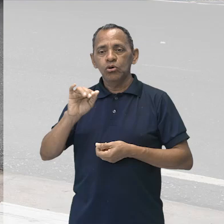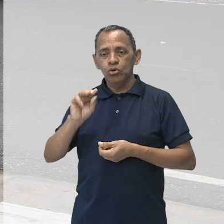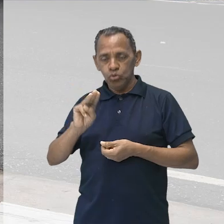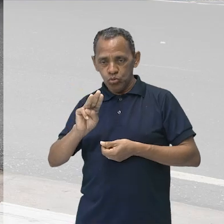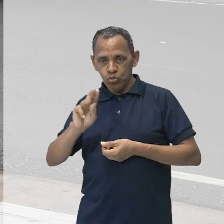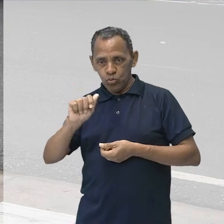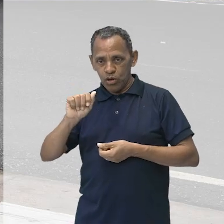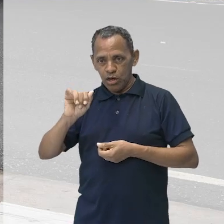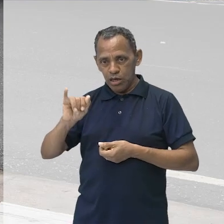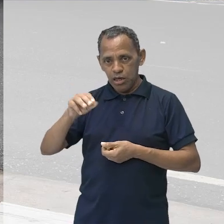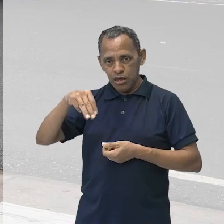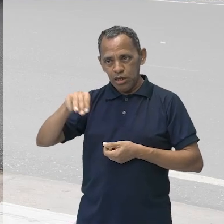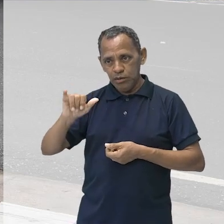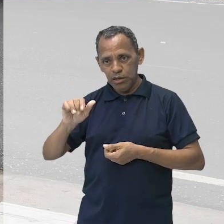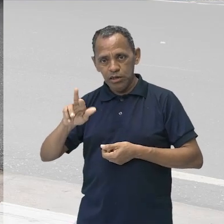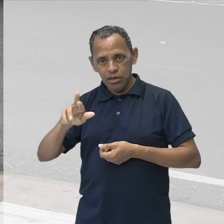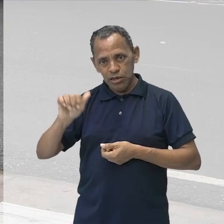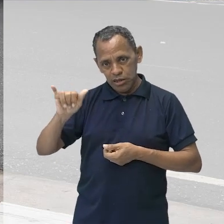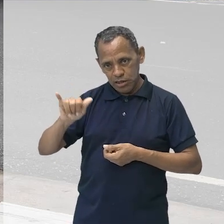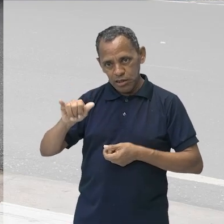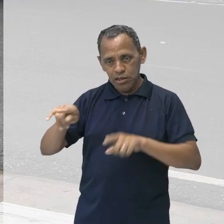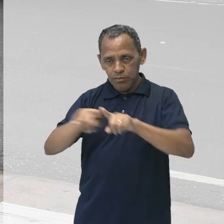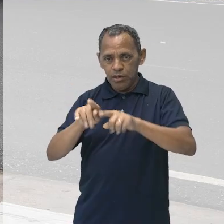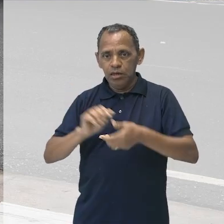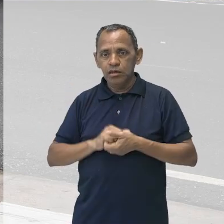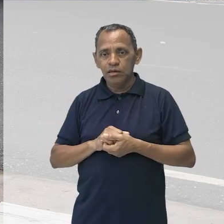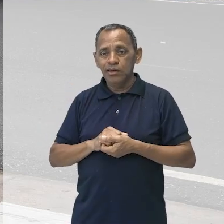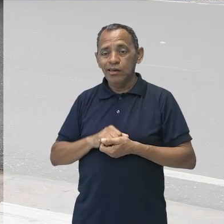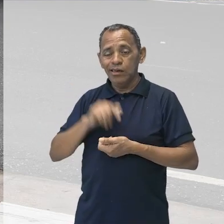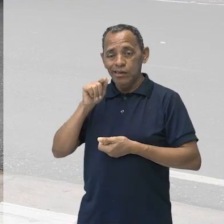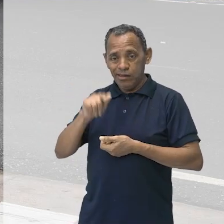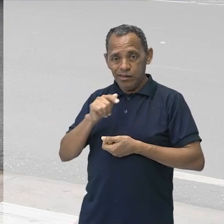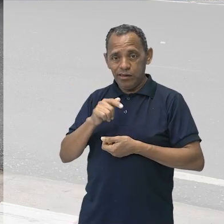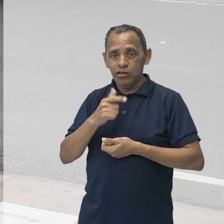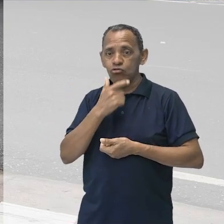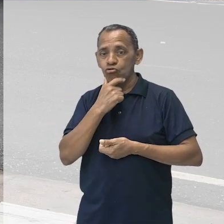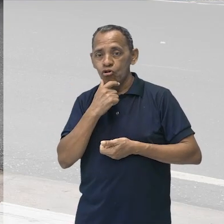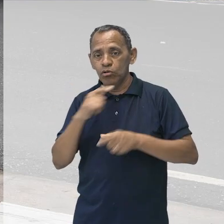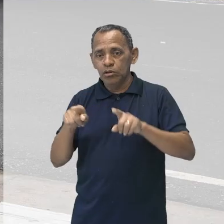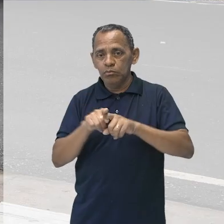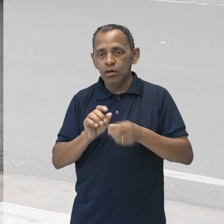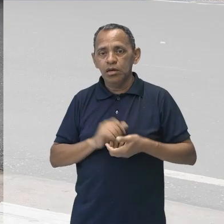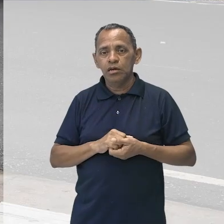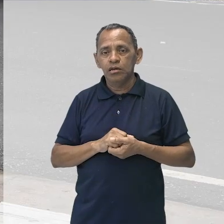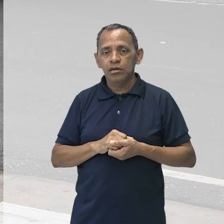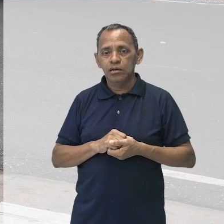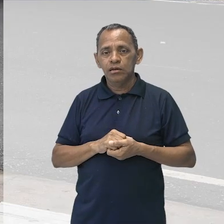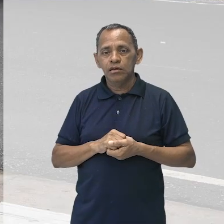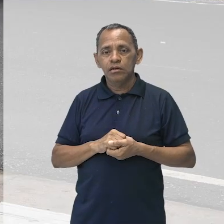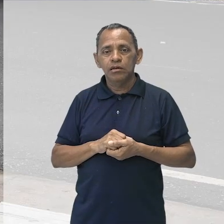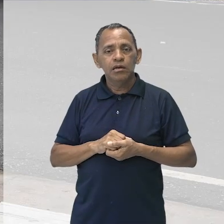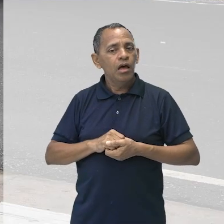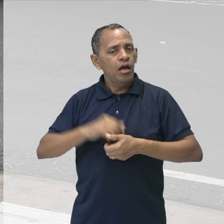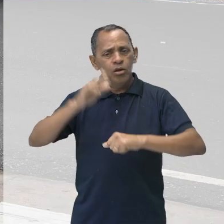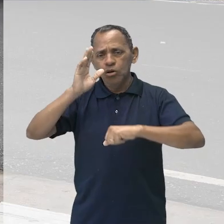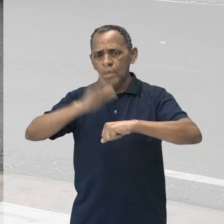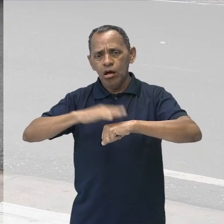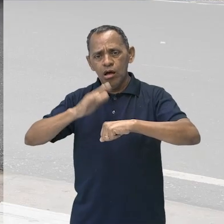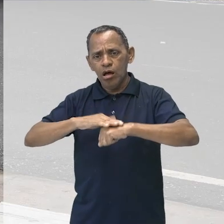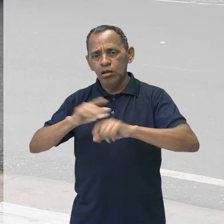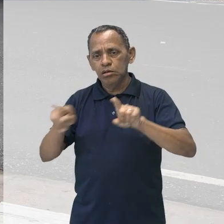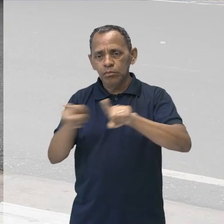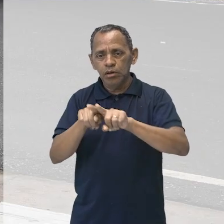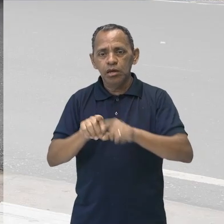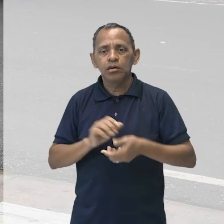por esforço próprio. Então, o Rai, vamos dizer que ele é autodidata, então ele começou